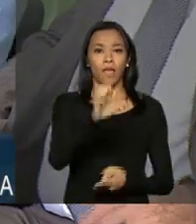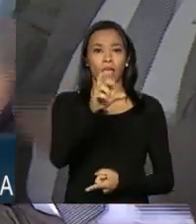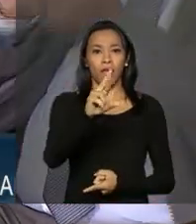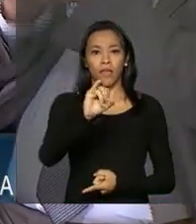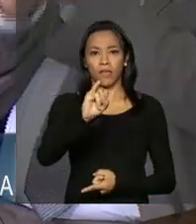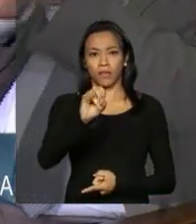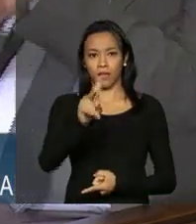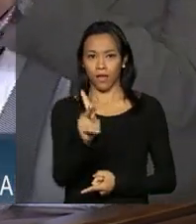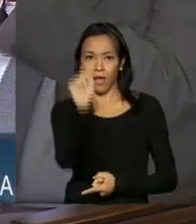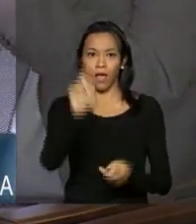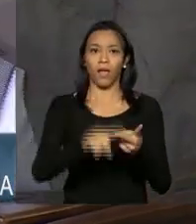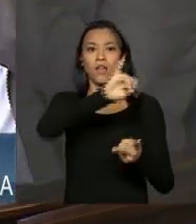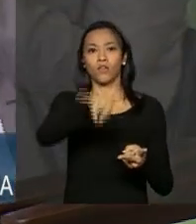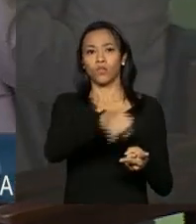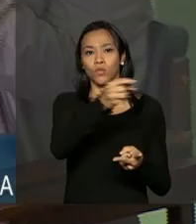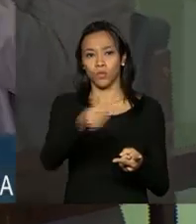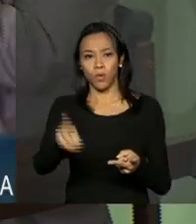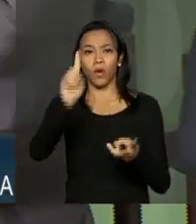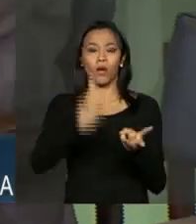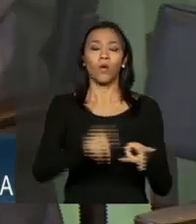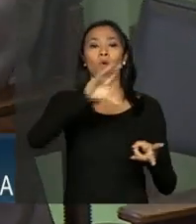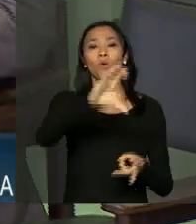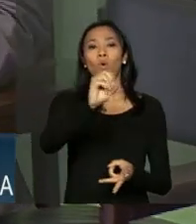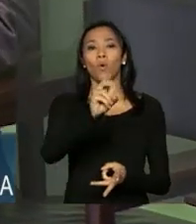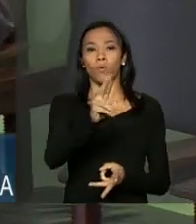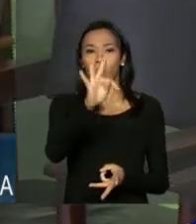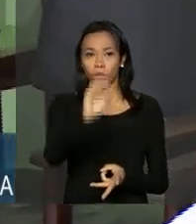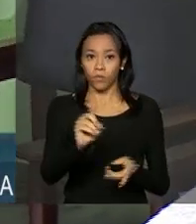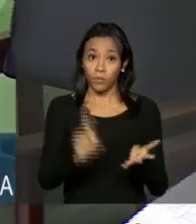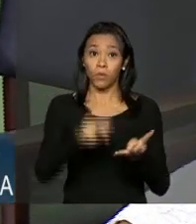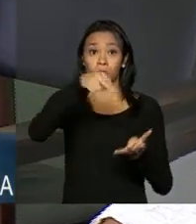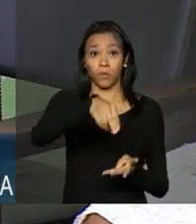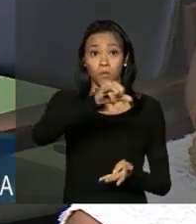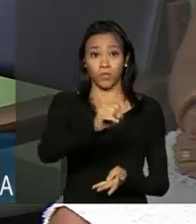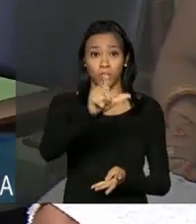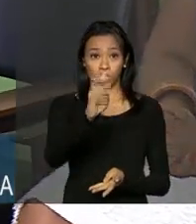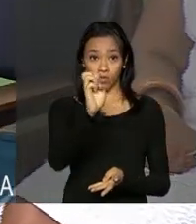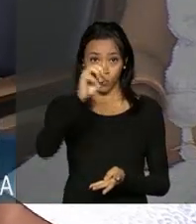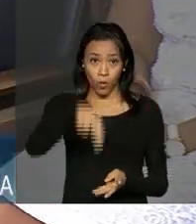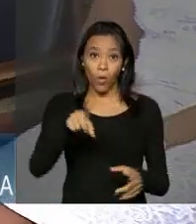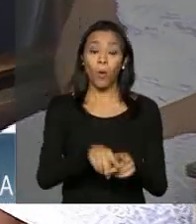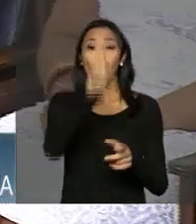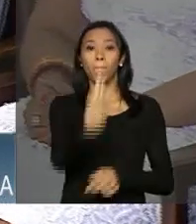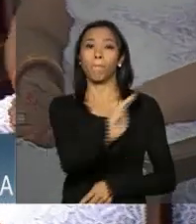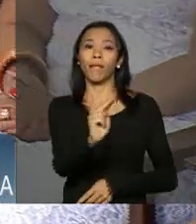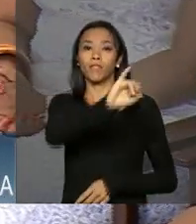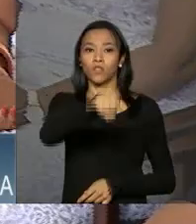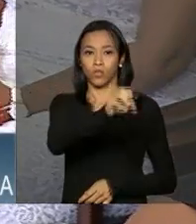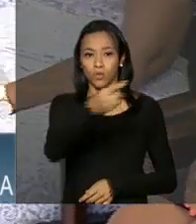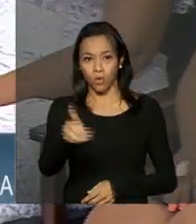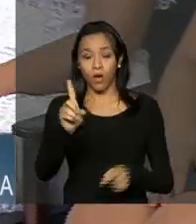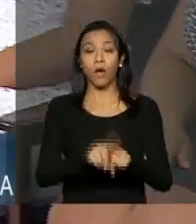o João Daniel, o Luiz Couto, o Nilton Tato, o Padre João, o